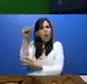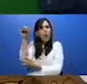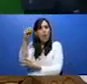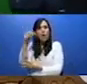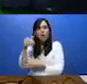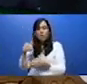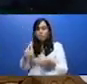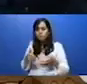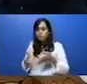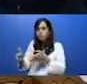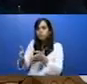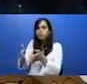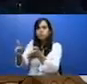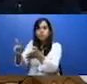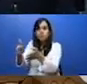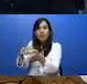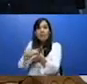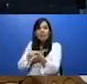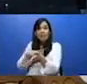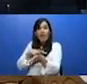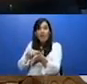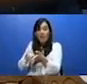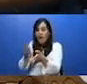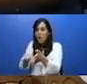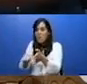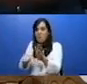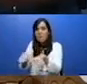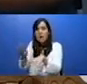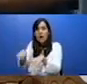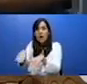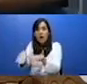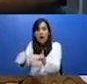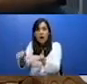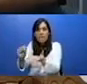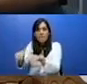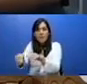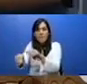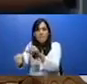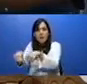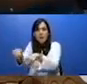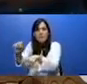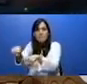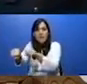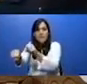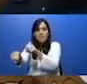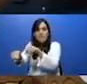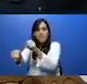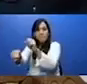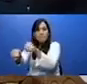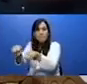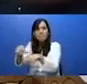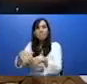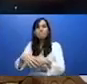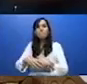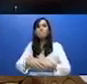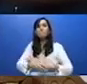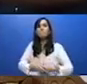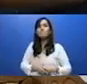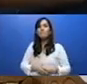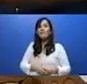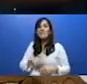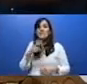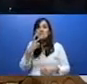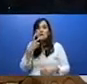trilhas formadas por rastros, né, de 50 tipos de pegadas de animais pré-históricos. Então, a